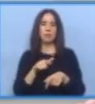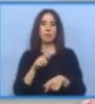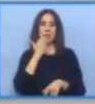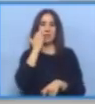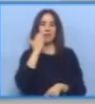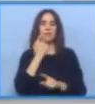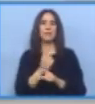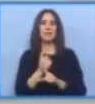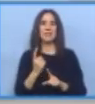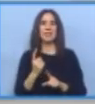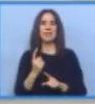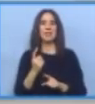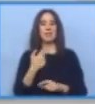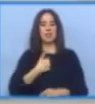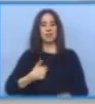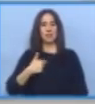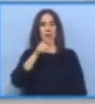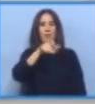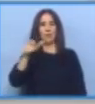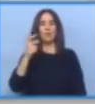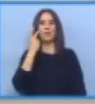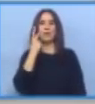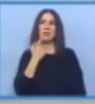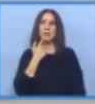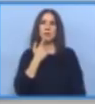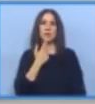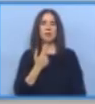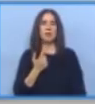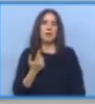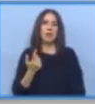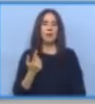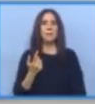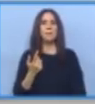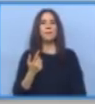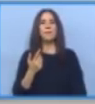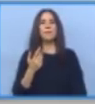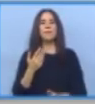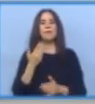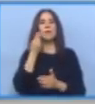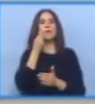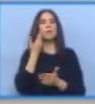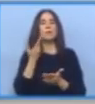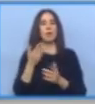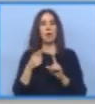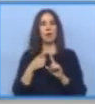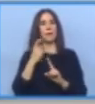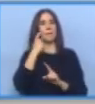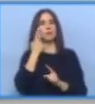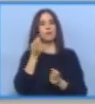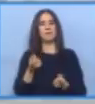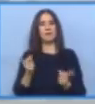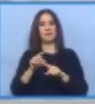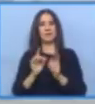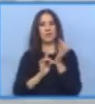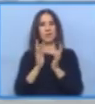porque a vida do cristão, digamos assim, é sustentada pela festa da Páscoa, da ressurreição de